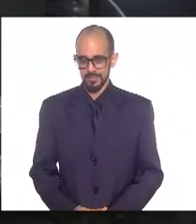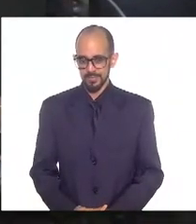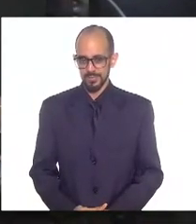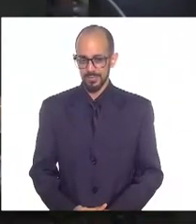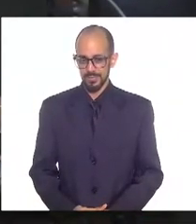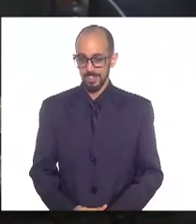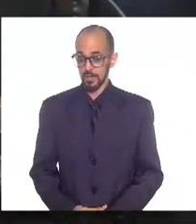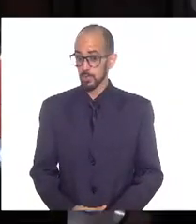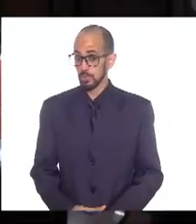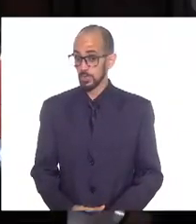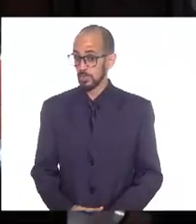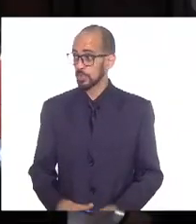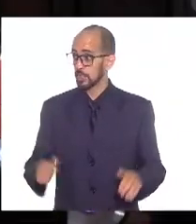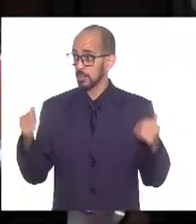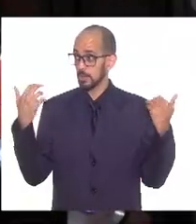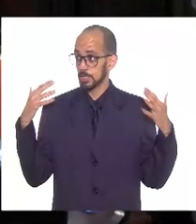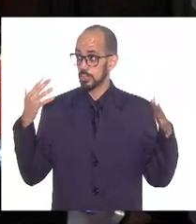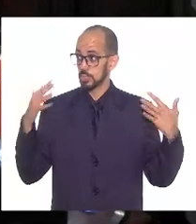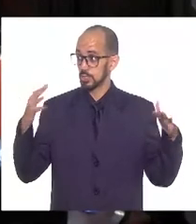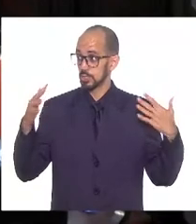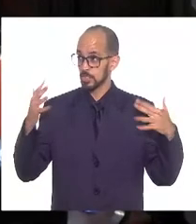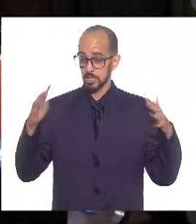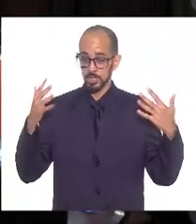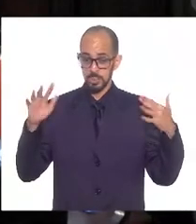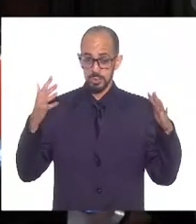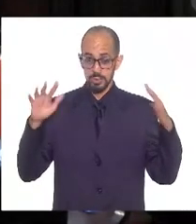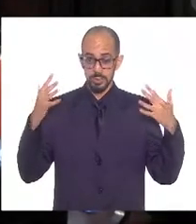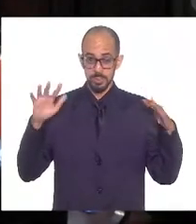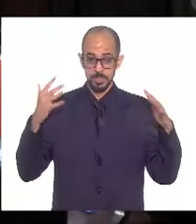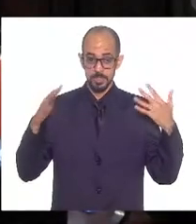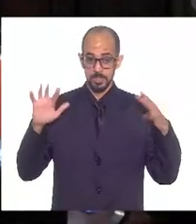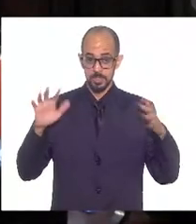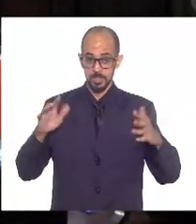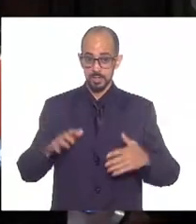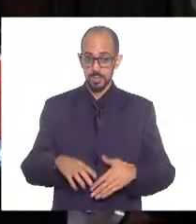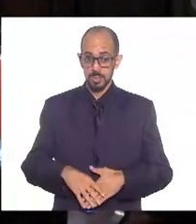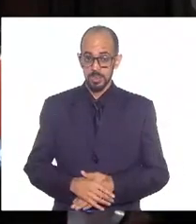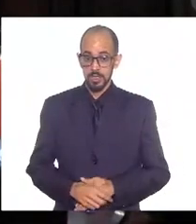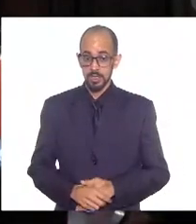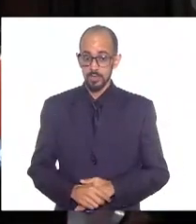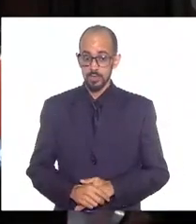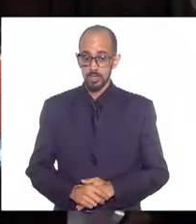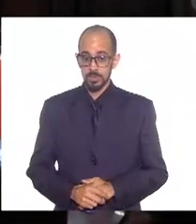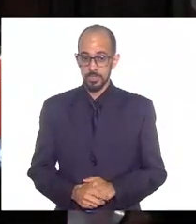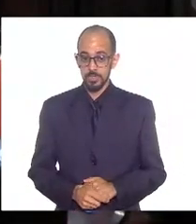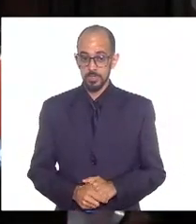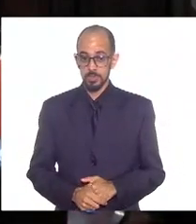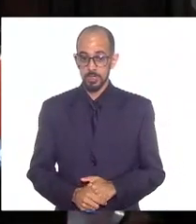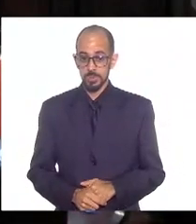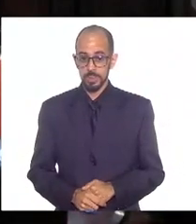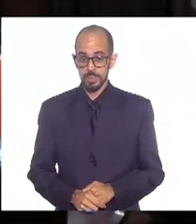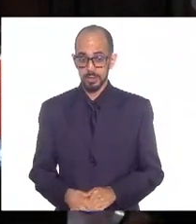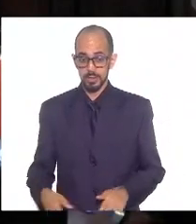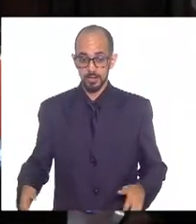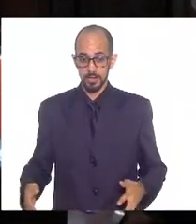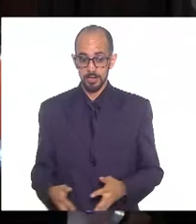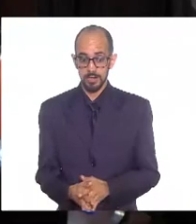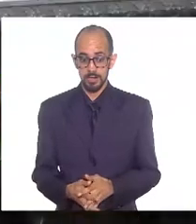Nelson. palavra, não.